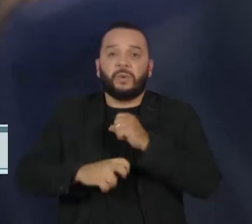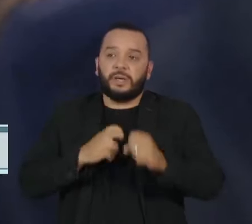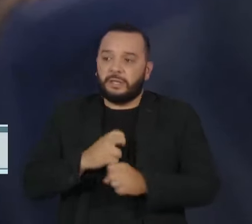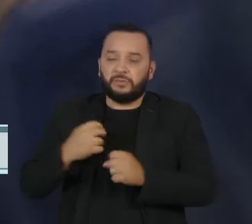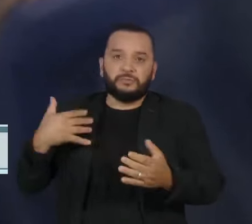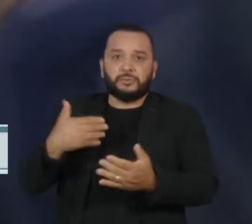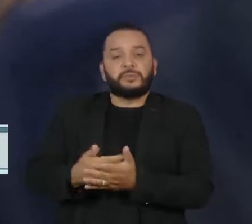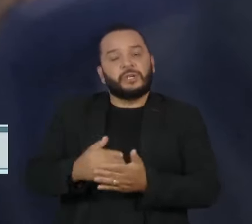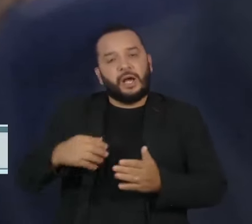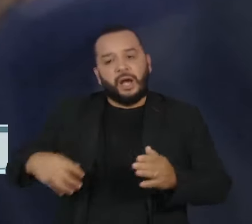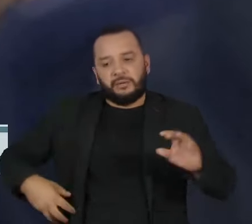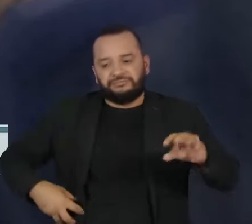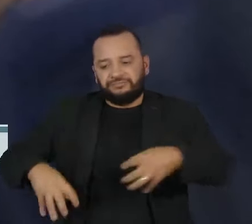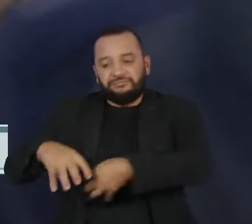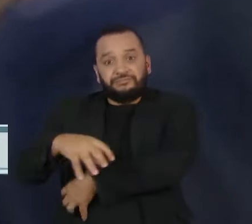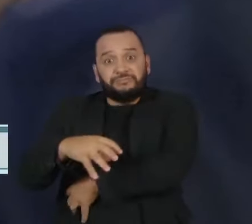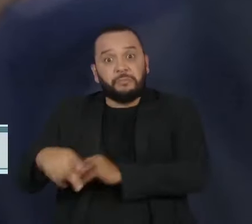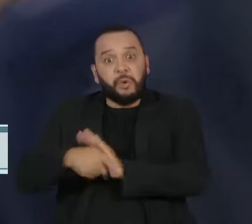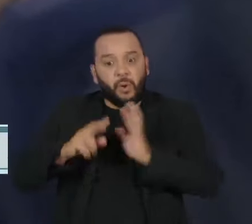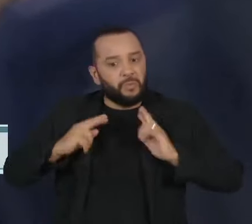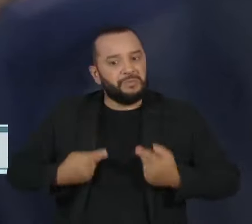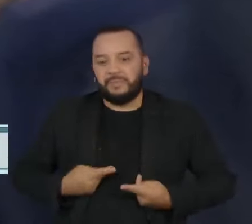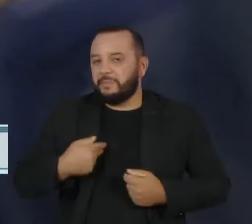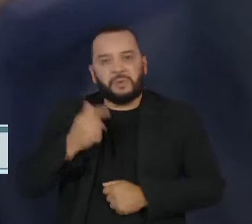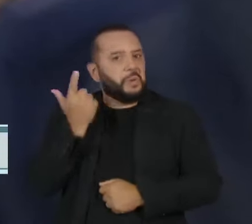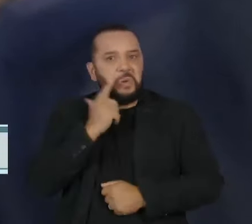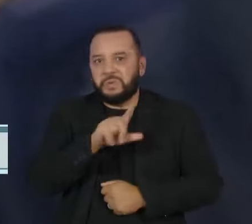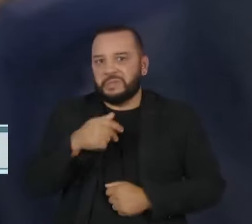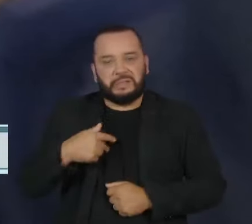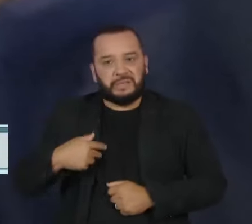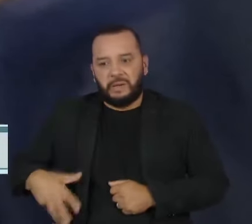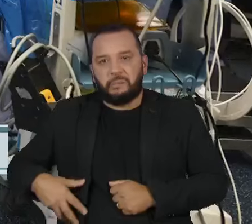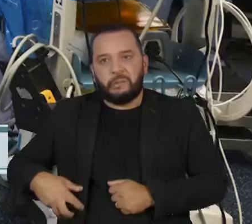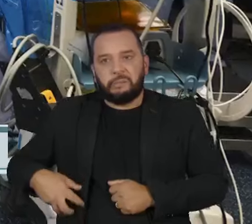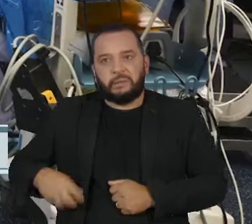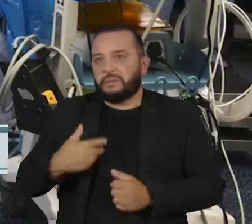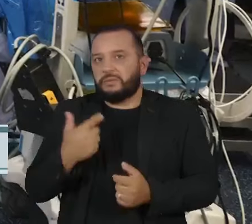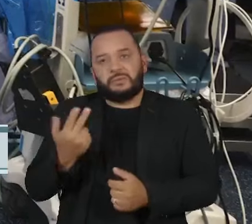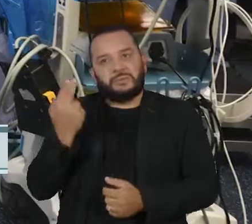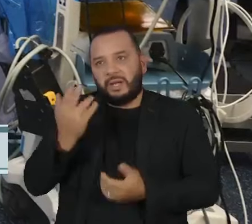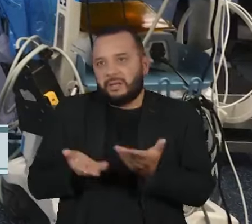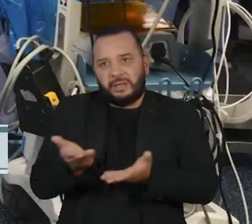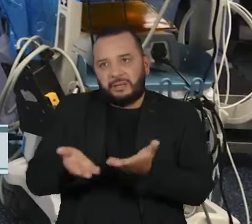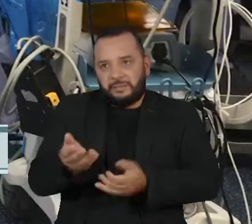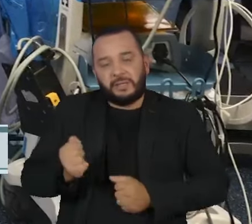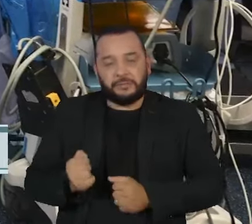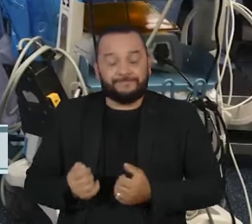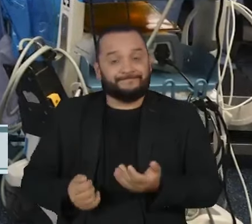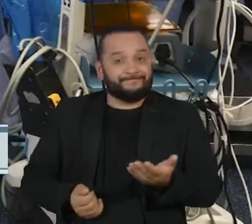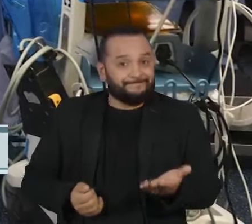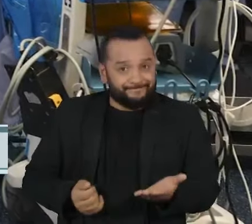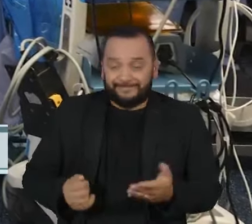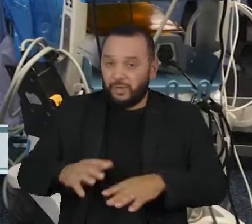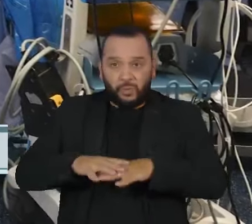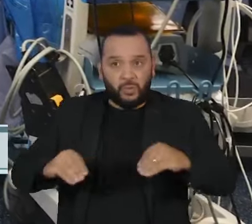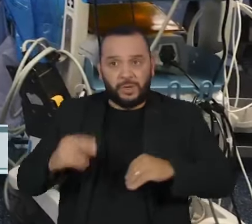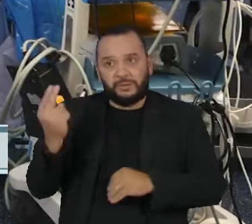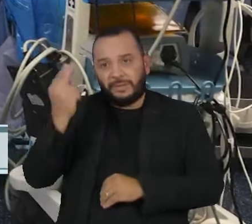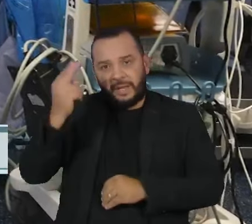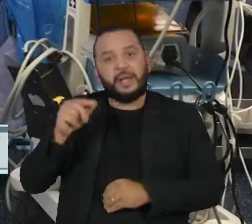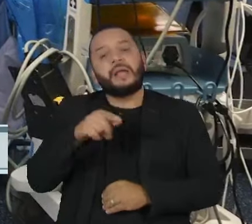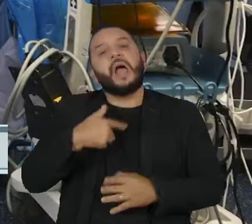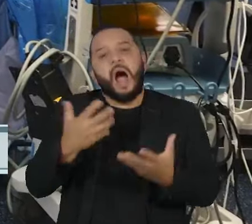rim humano mas o órgão parou de funcionar e não havia tratamento para ele diante da impossibilidade de cura o